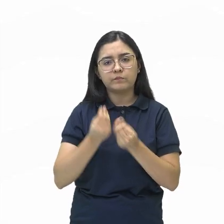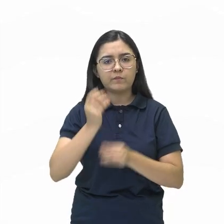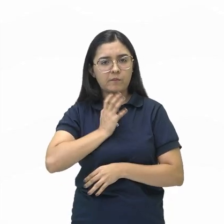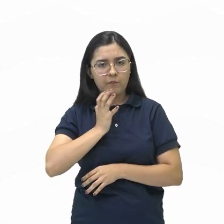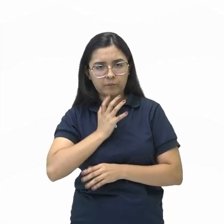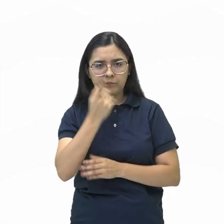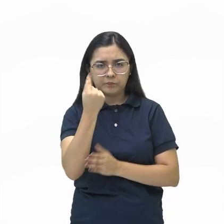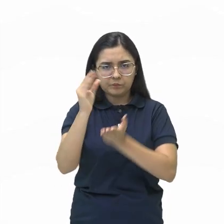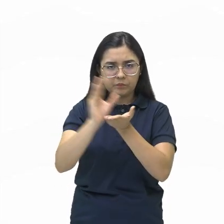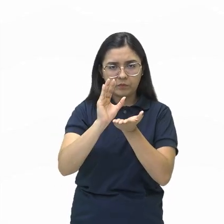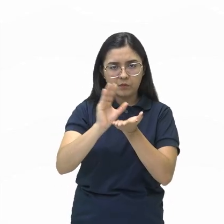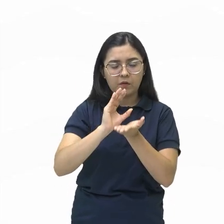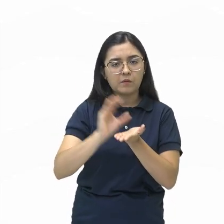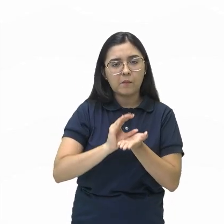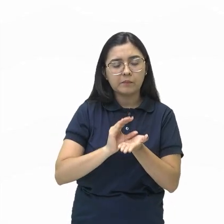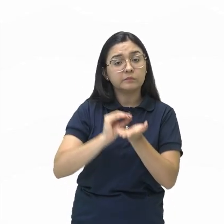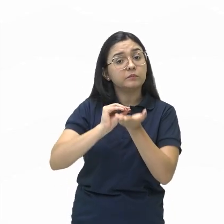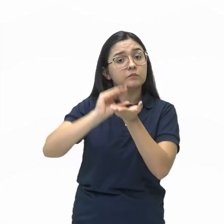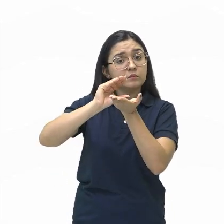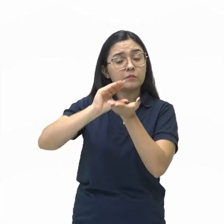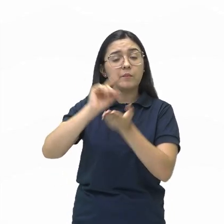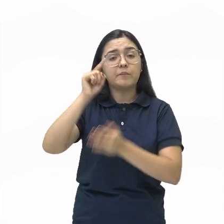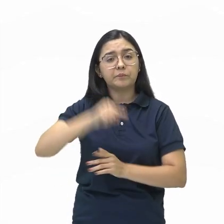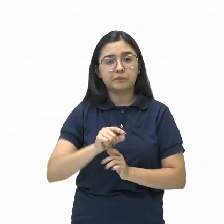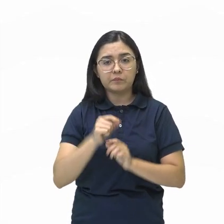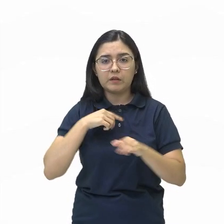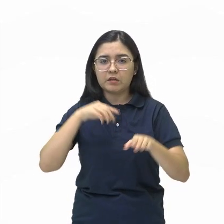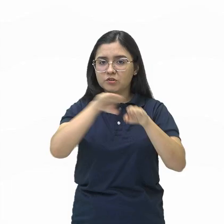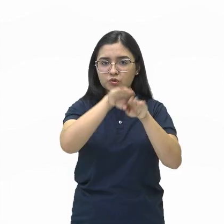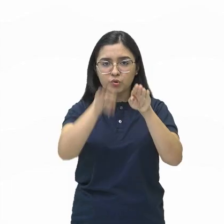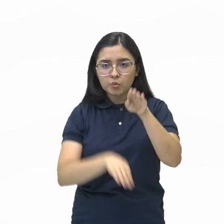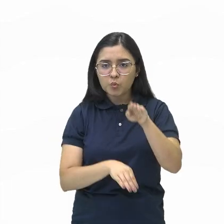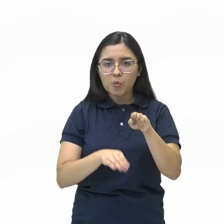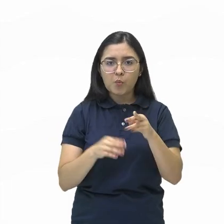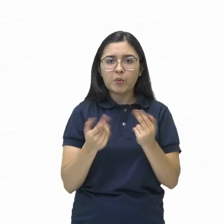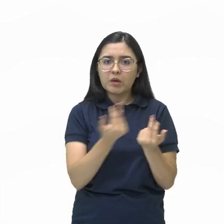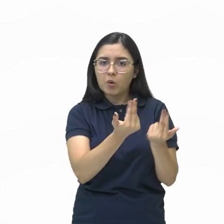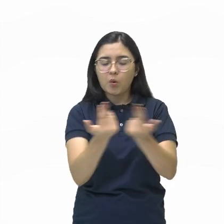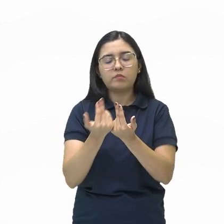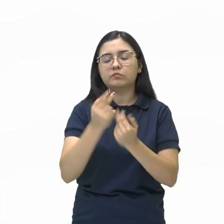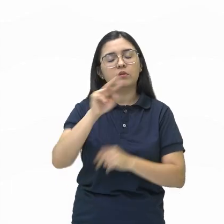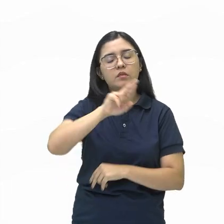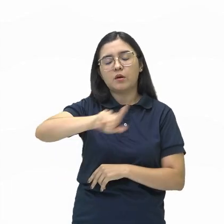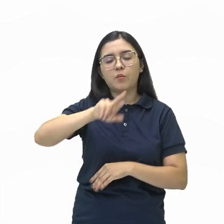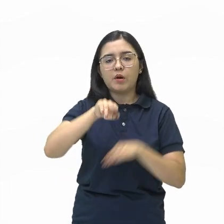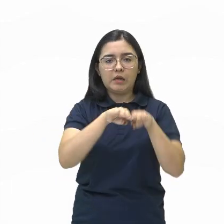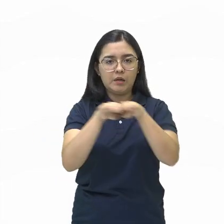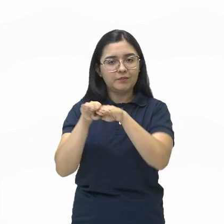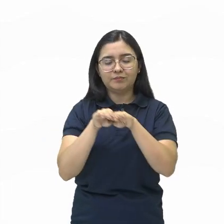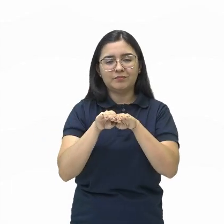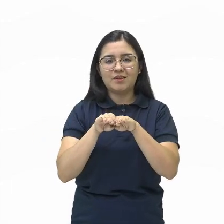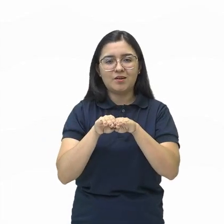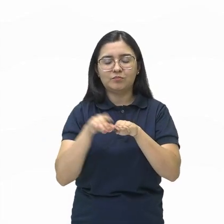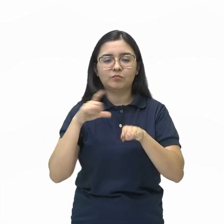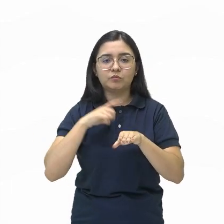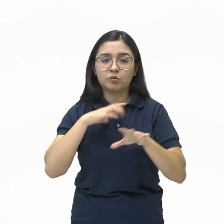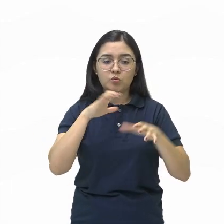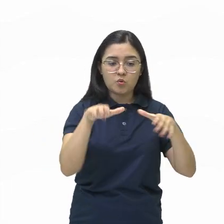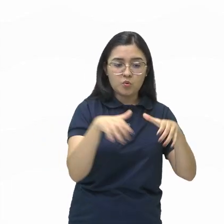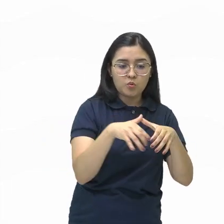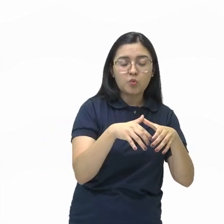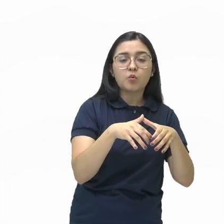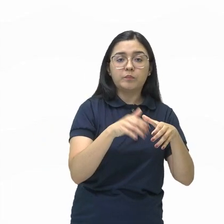esse lucro, essa acumulação de riqueza, ela é desigual, ela não é igual para todo mundo, então cria classes, se uns ganham mais, outros